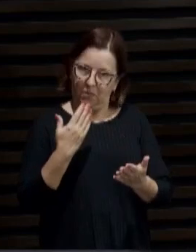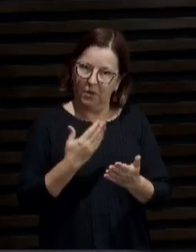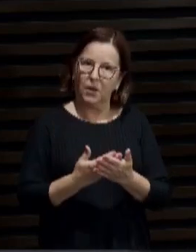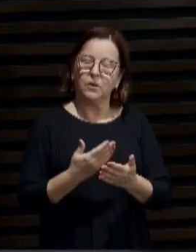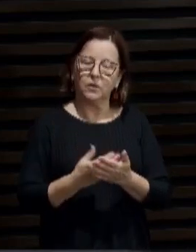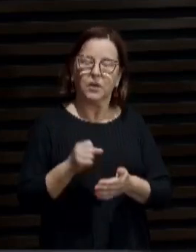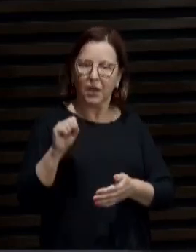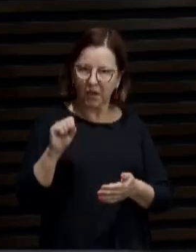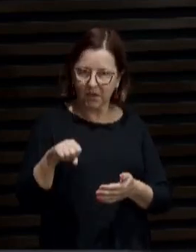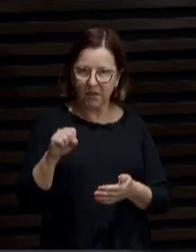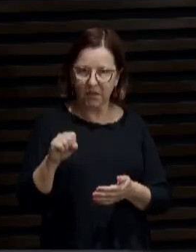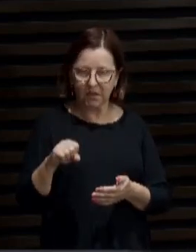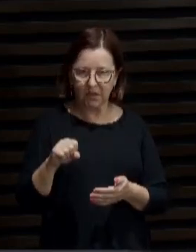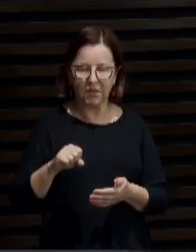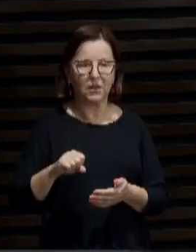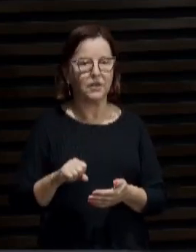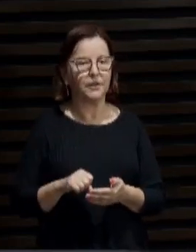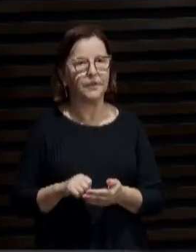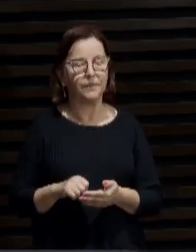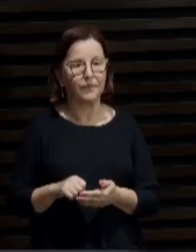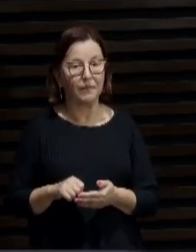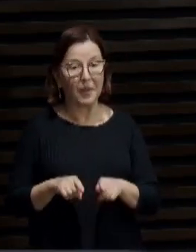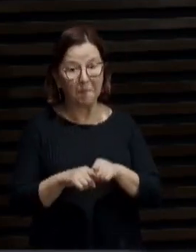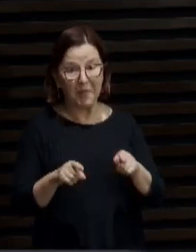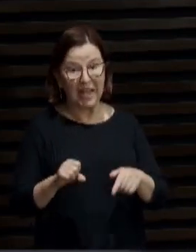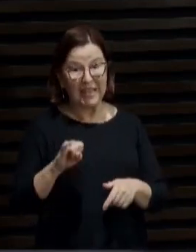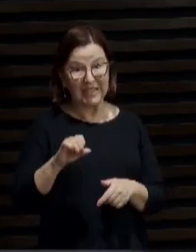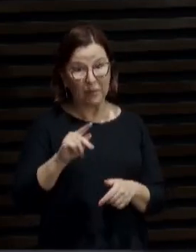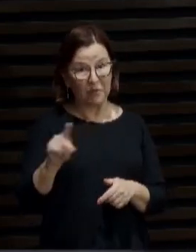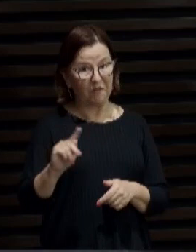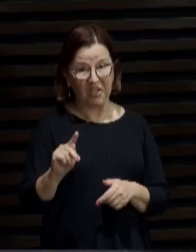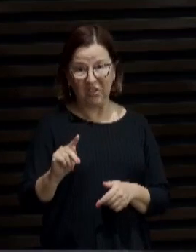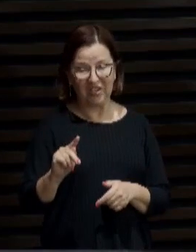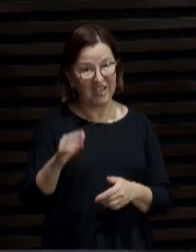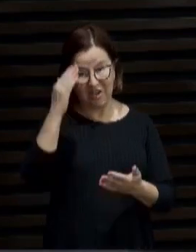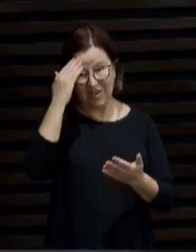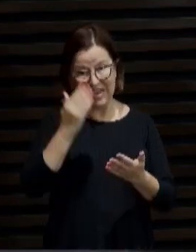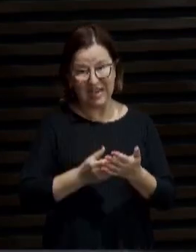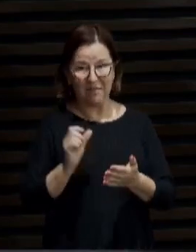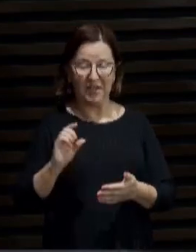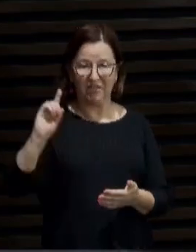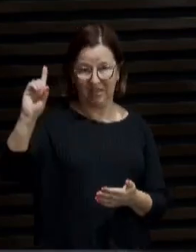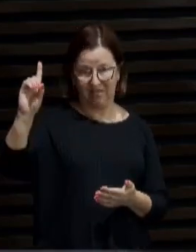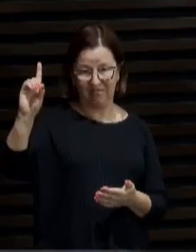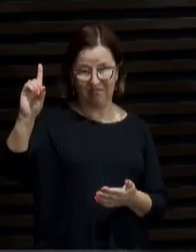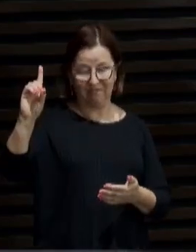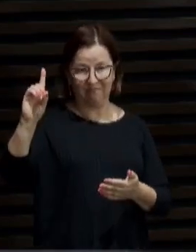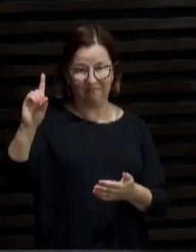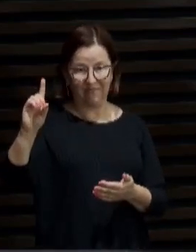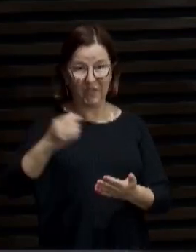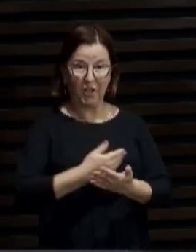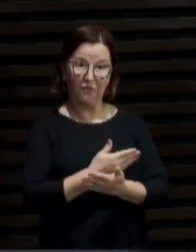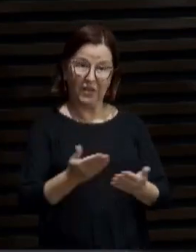se a pessoa ela não considera e não valoriza a palavra de Deus, ela não vê, não considera o Senhor e sua palavra, você